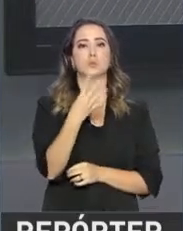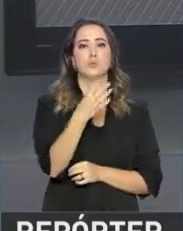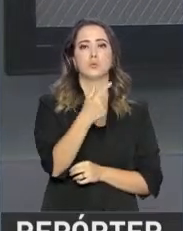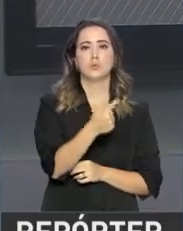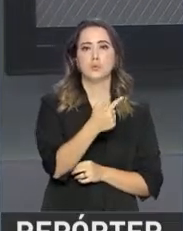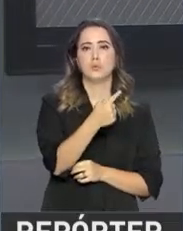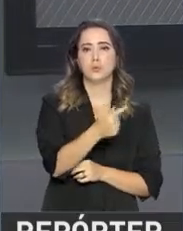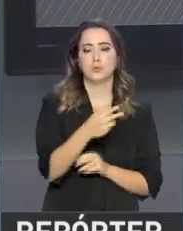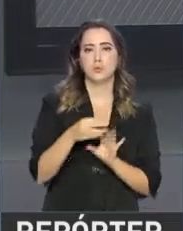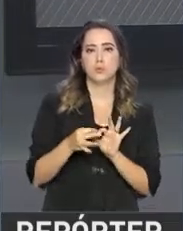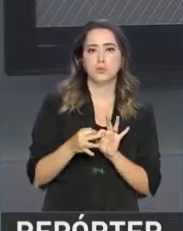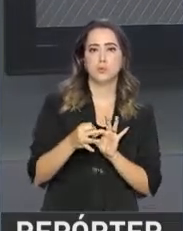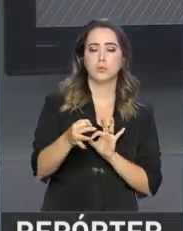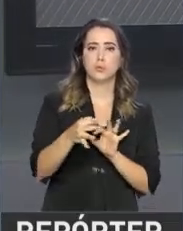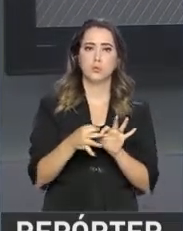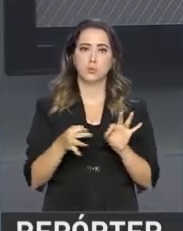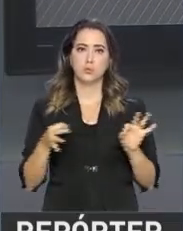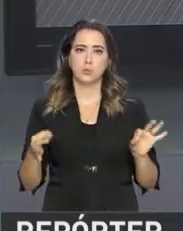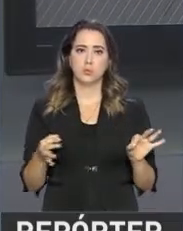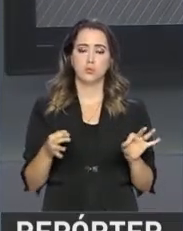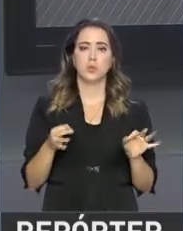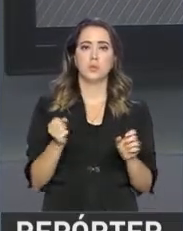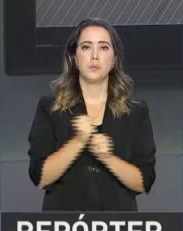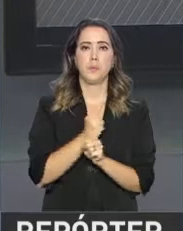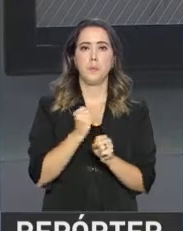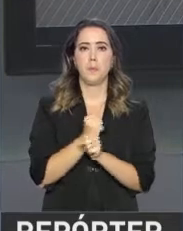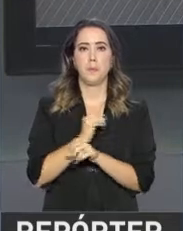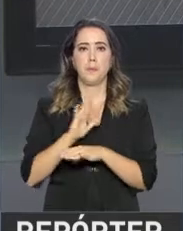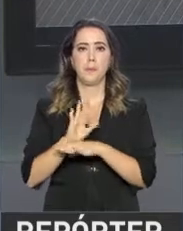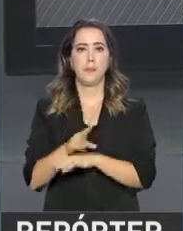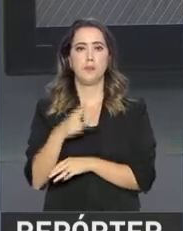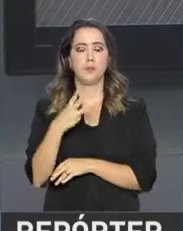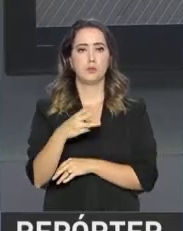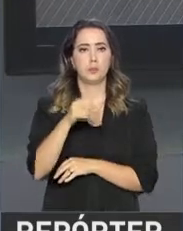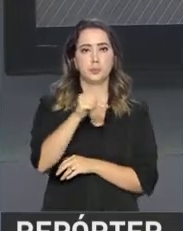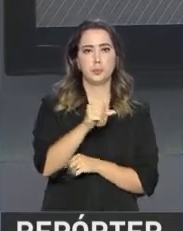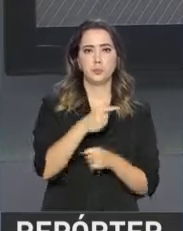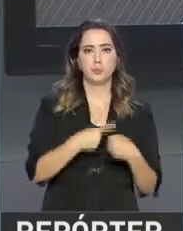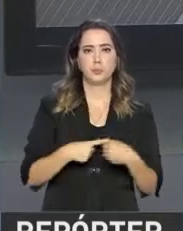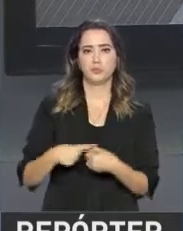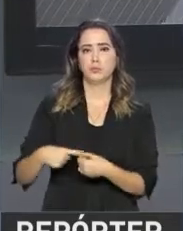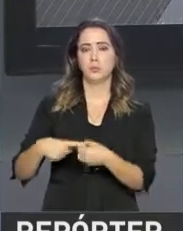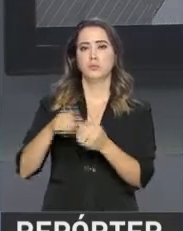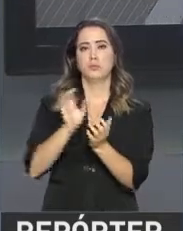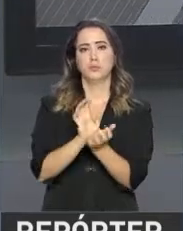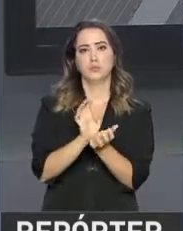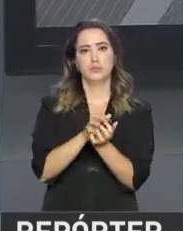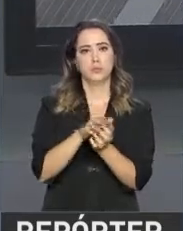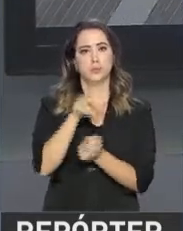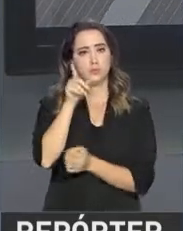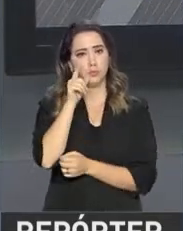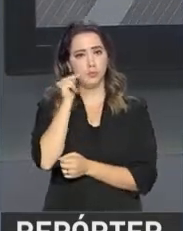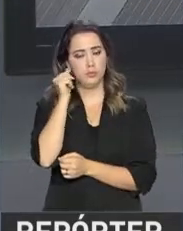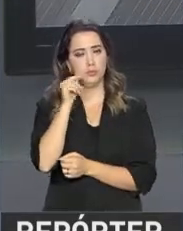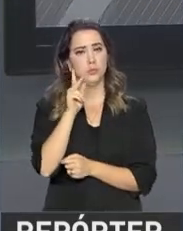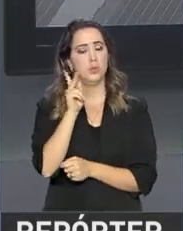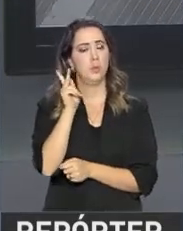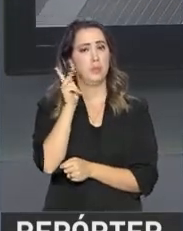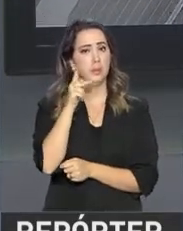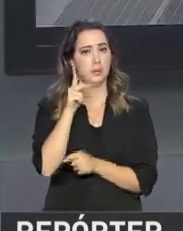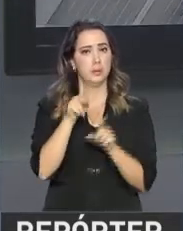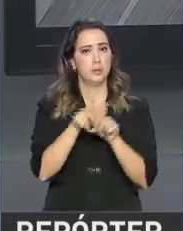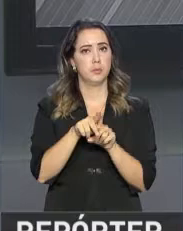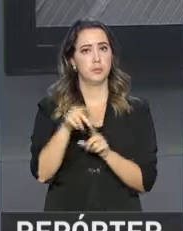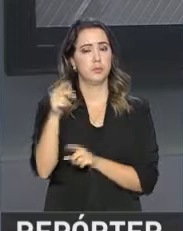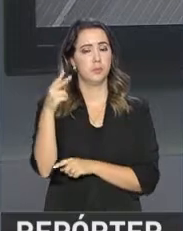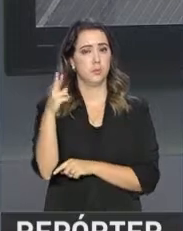477 quilômetros de extensão, a obra vai abastecer 390 municípios de Pernambuco, Ceará, Paraíba e Rio